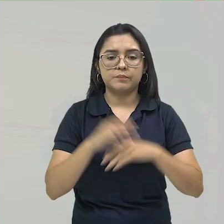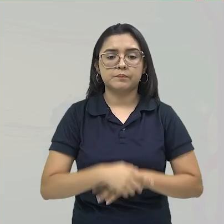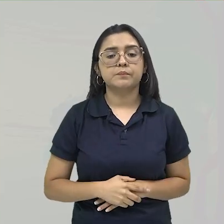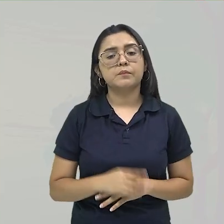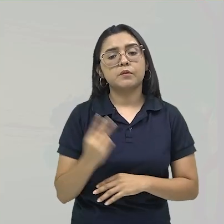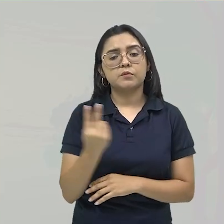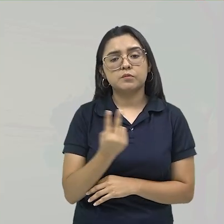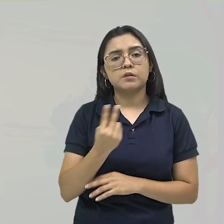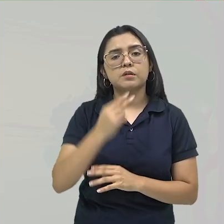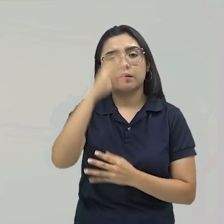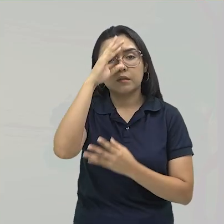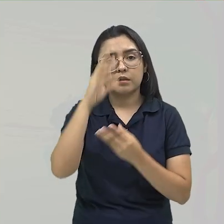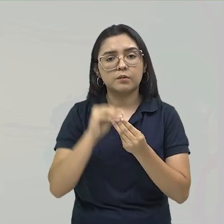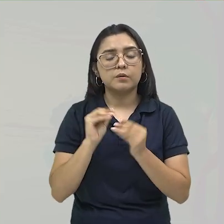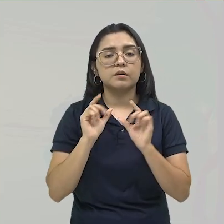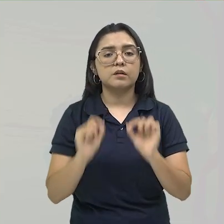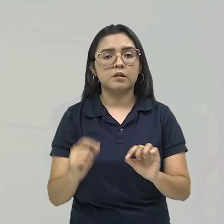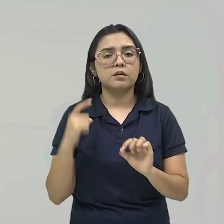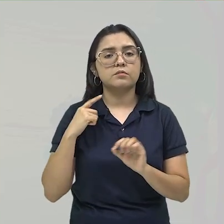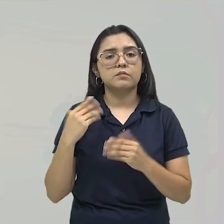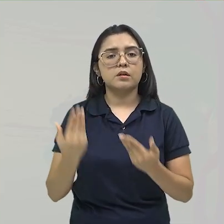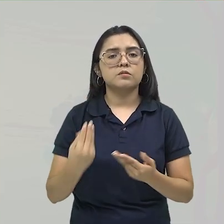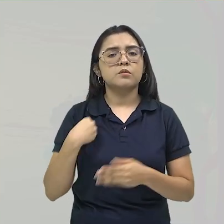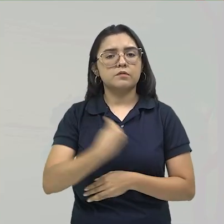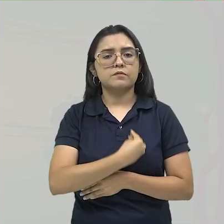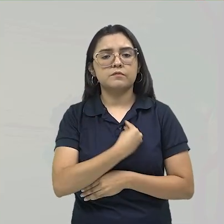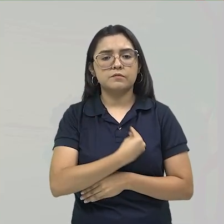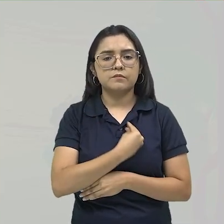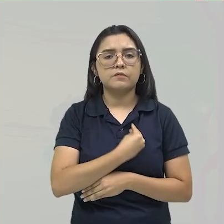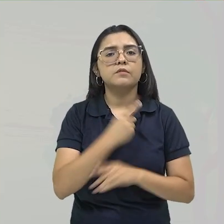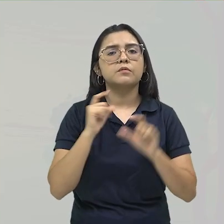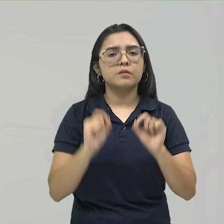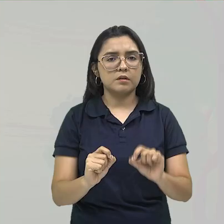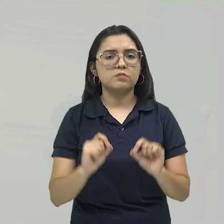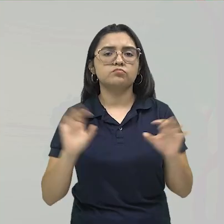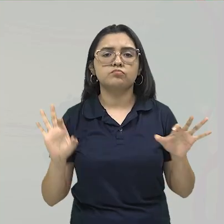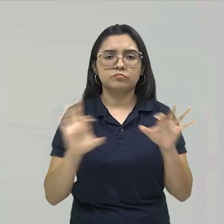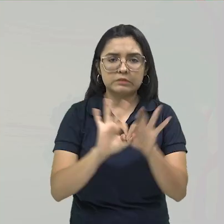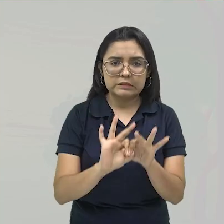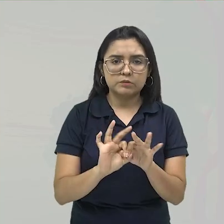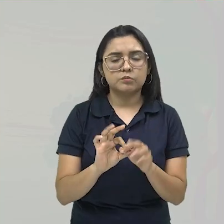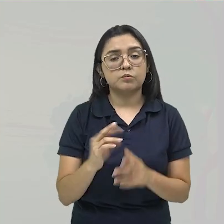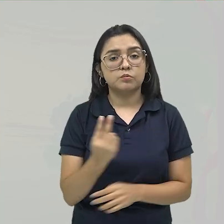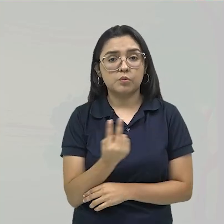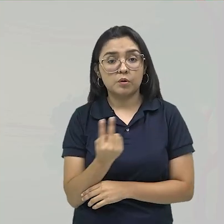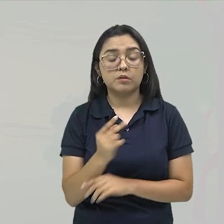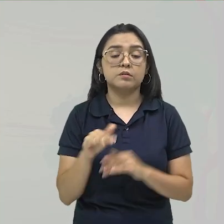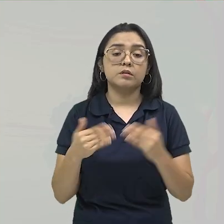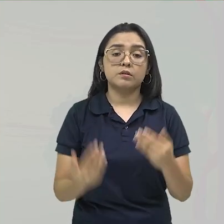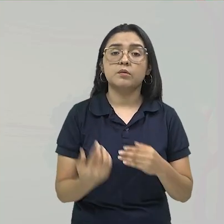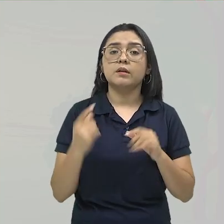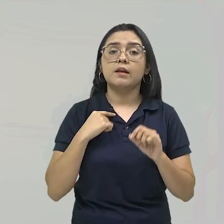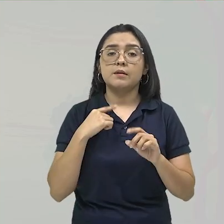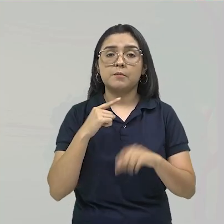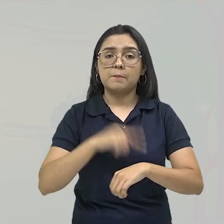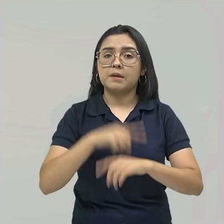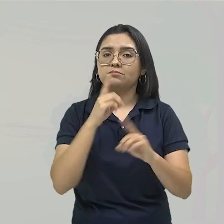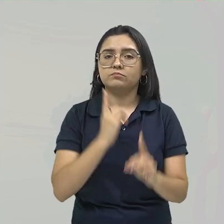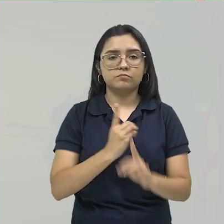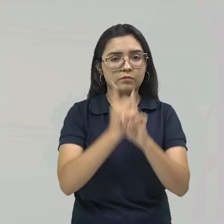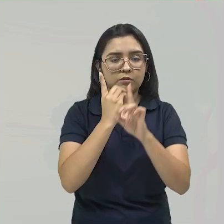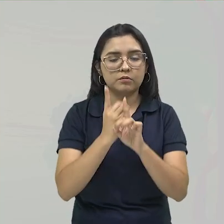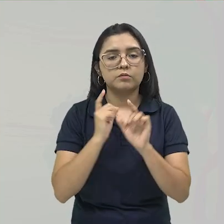Eles entenderam que suas jornadas estavam intrinsecamente ligadas. E assim, naquele encontro